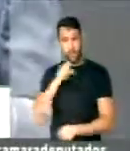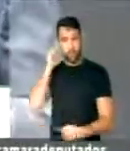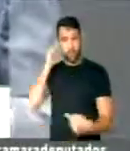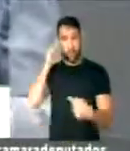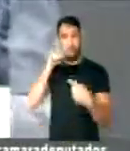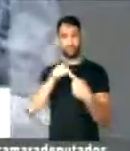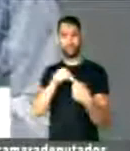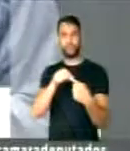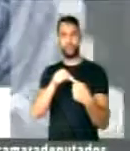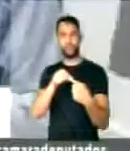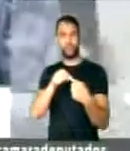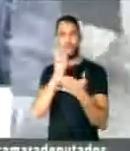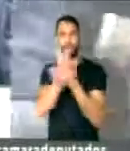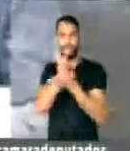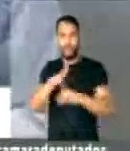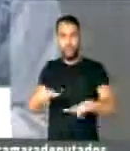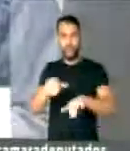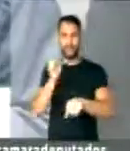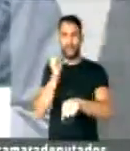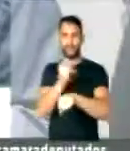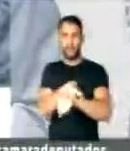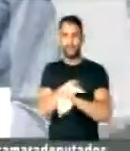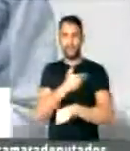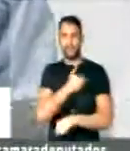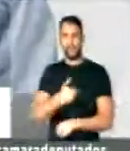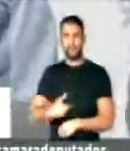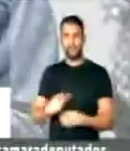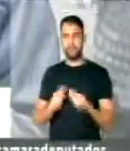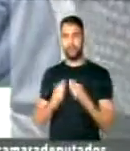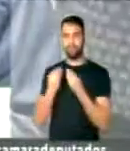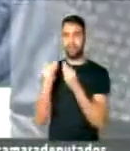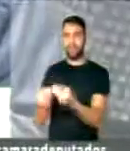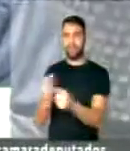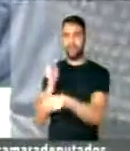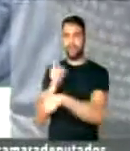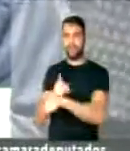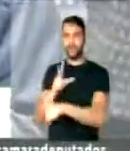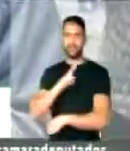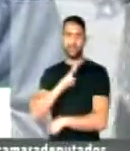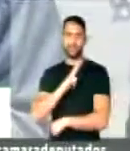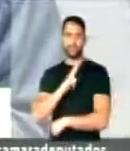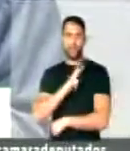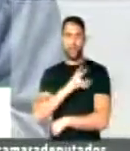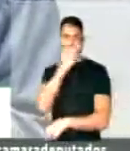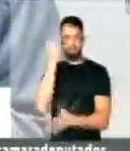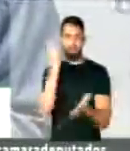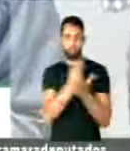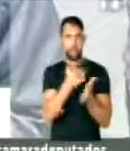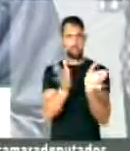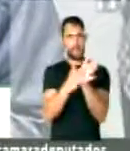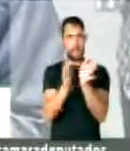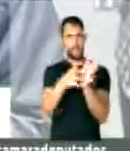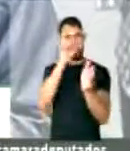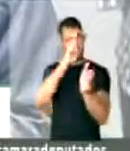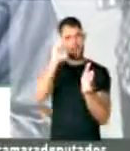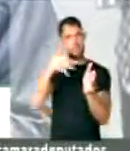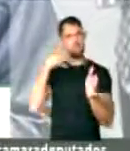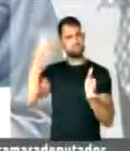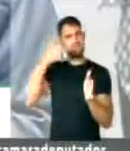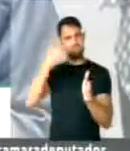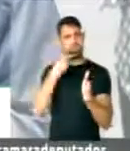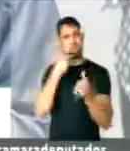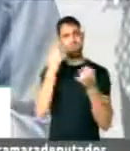objetivo: é acabar com a Previdência Pública e entregar a Previdência Privada. Parabéns, Vossa Excelência, pelo